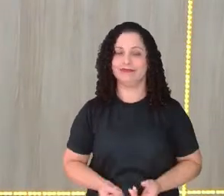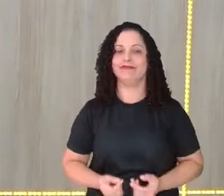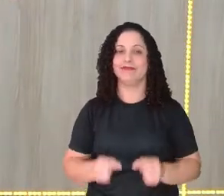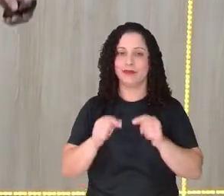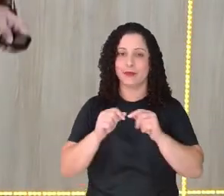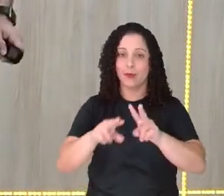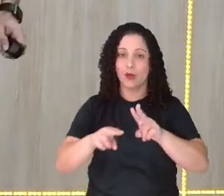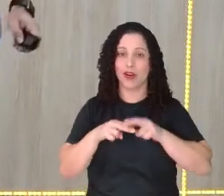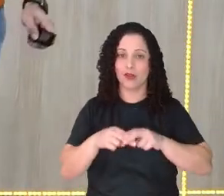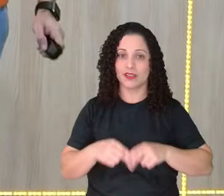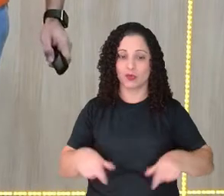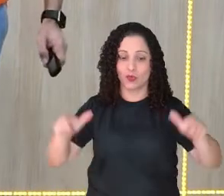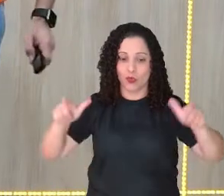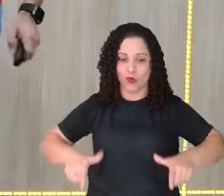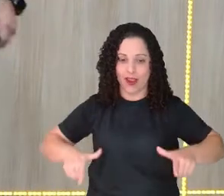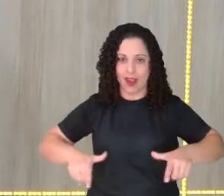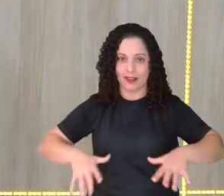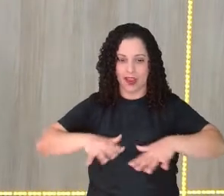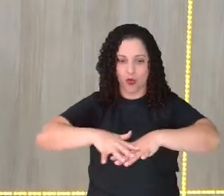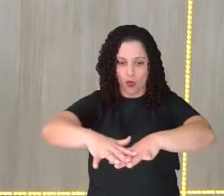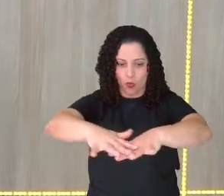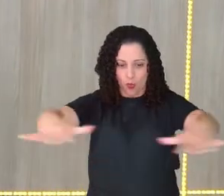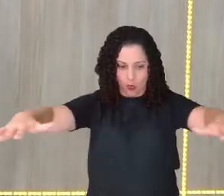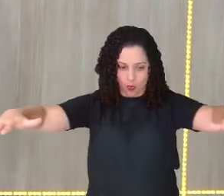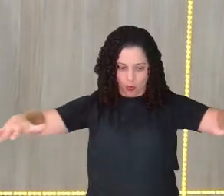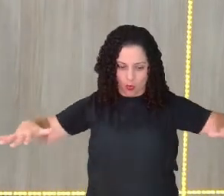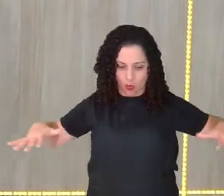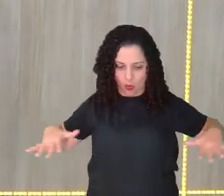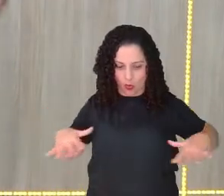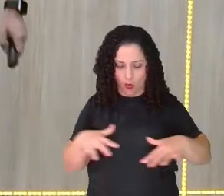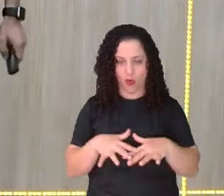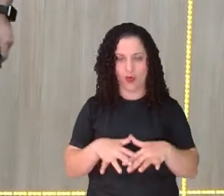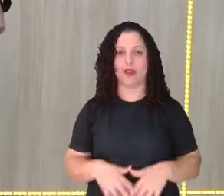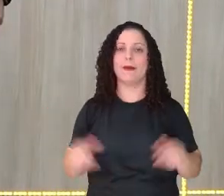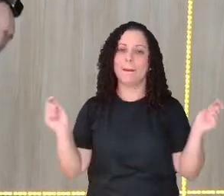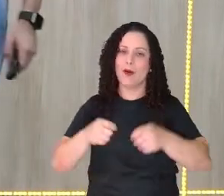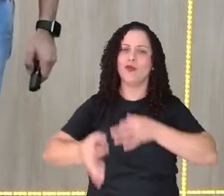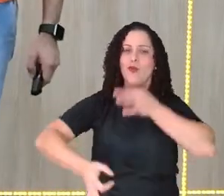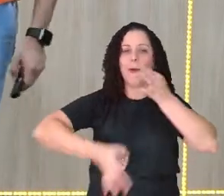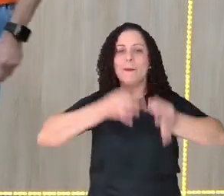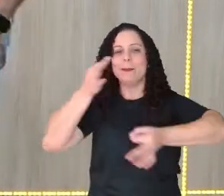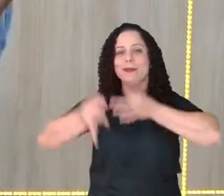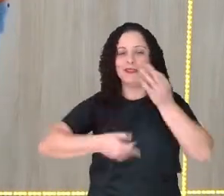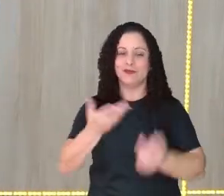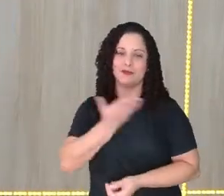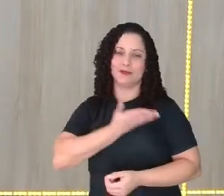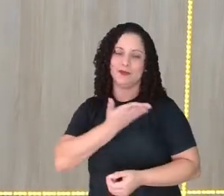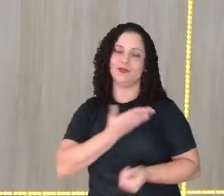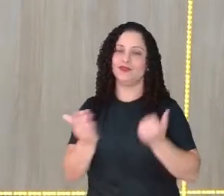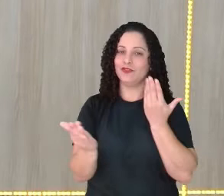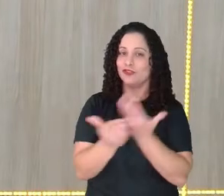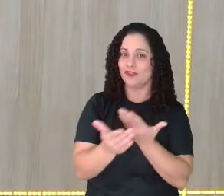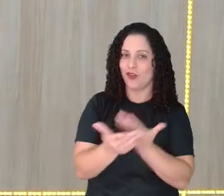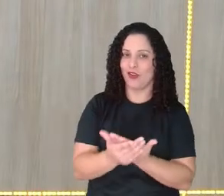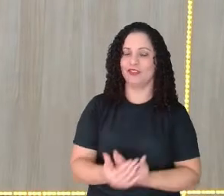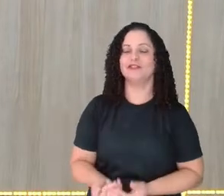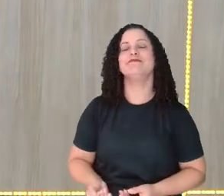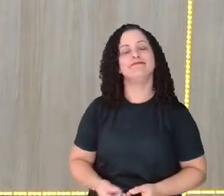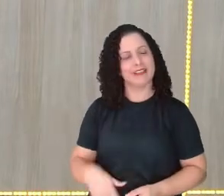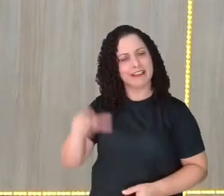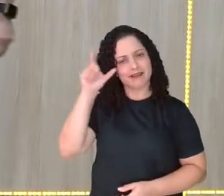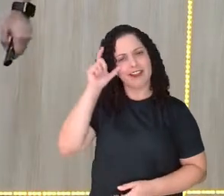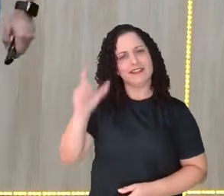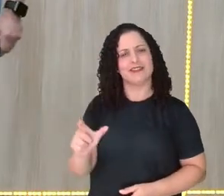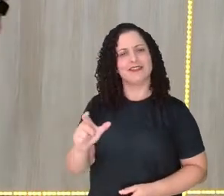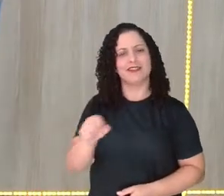questão dos ângulos. Você já pode aí comentar com os seus amiguinhos, né, da escola. É muito interessante essas partes aí